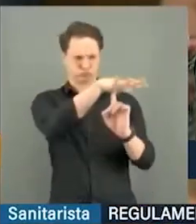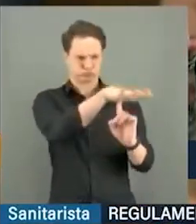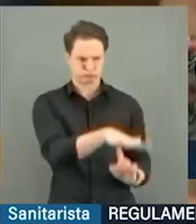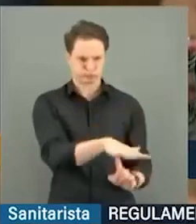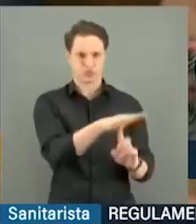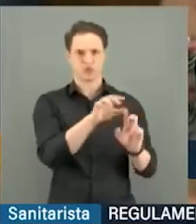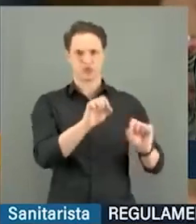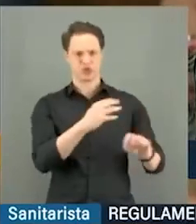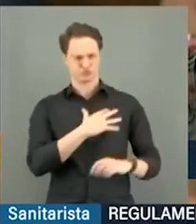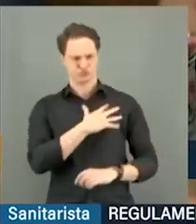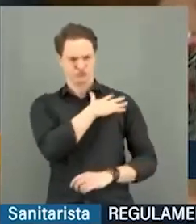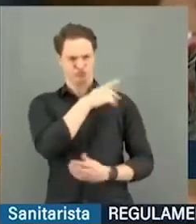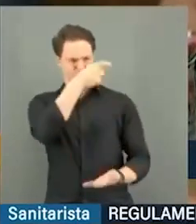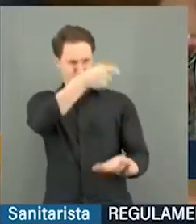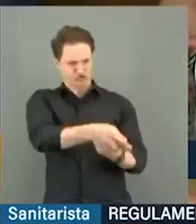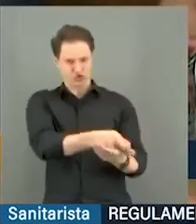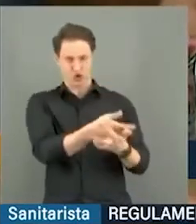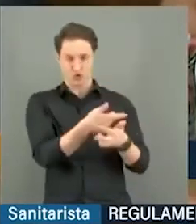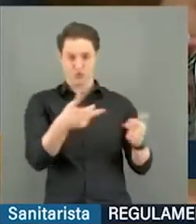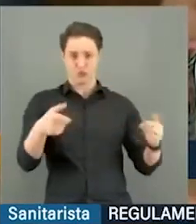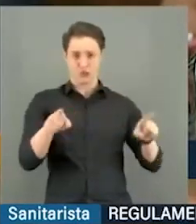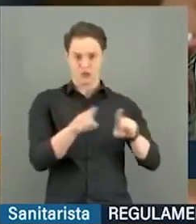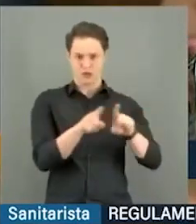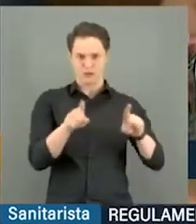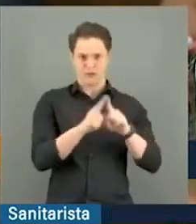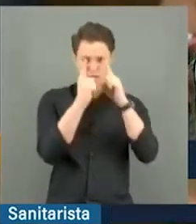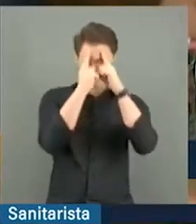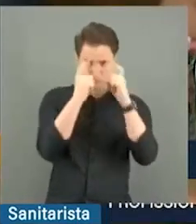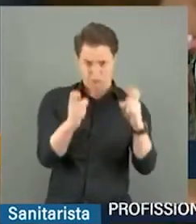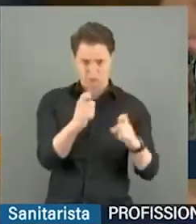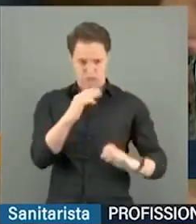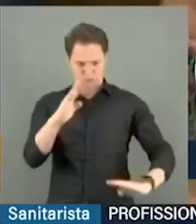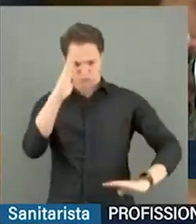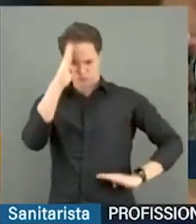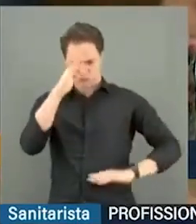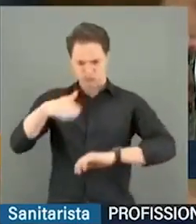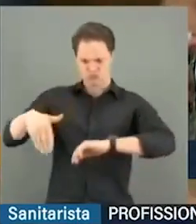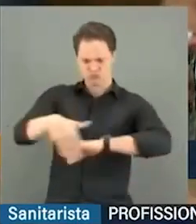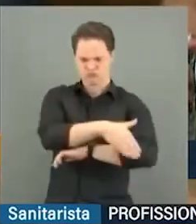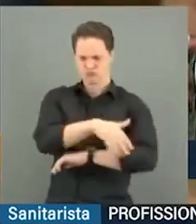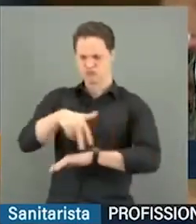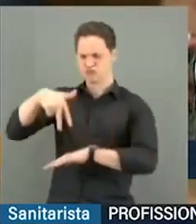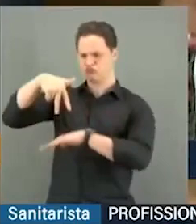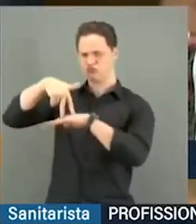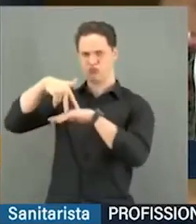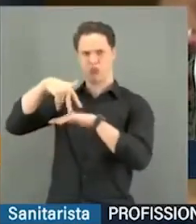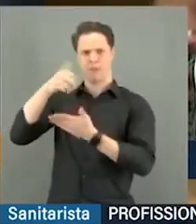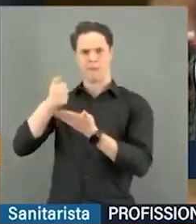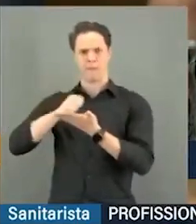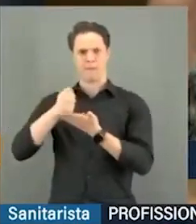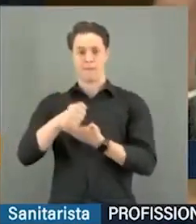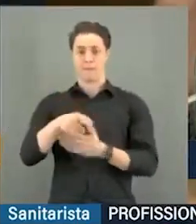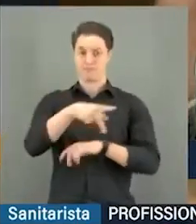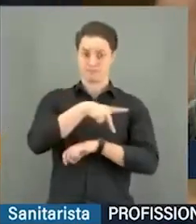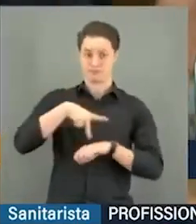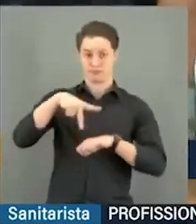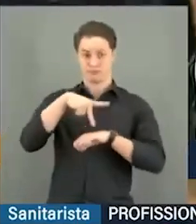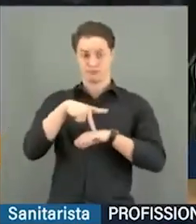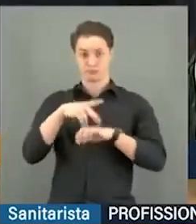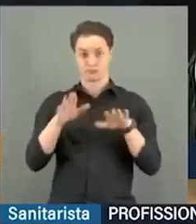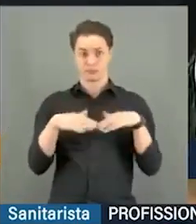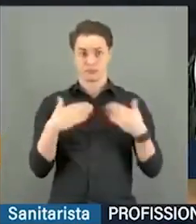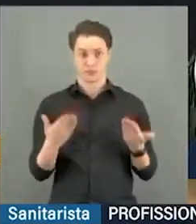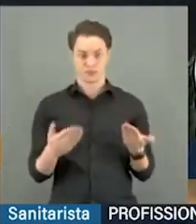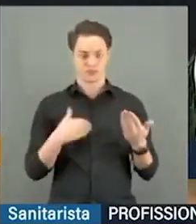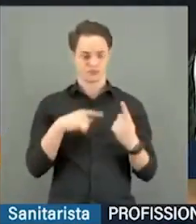da ditadura militar e a reprodução dos militares nas posições de comando do país. Os choques entre